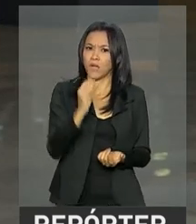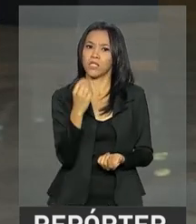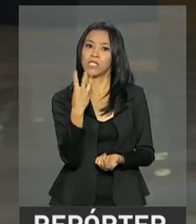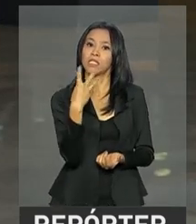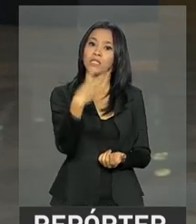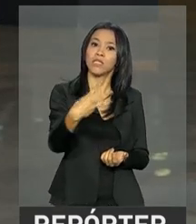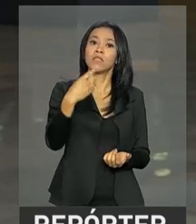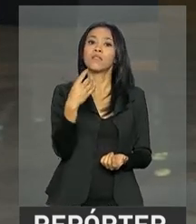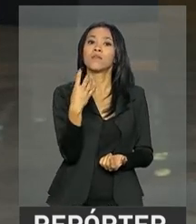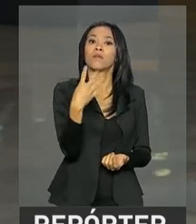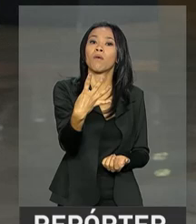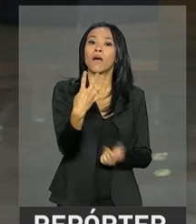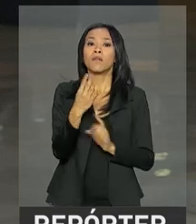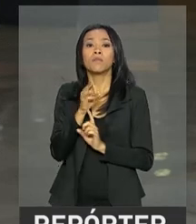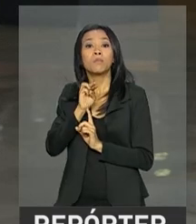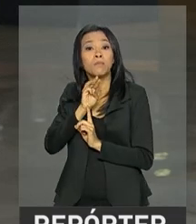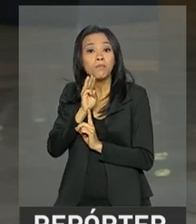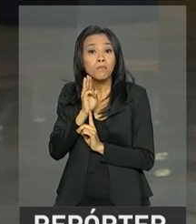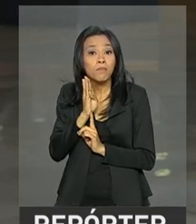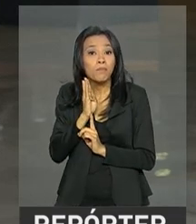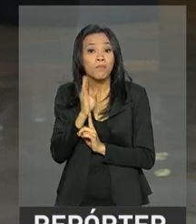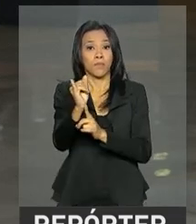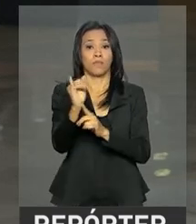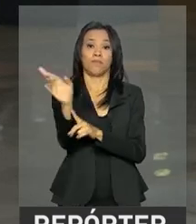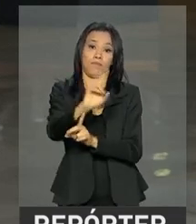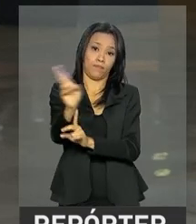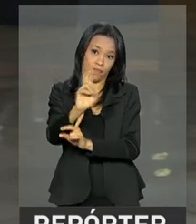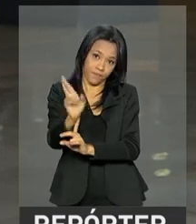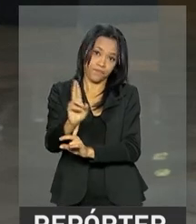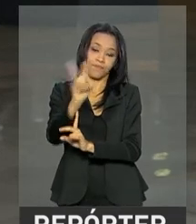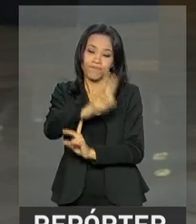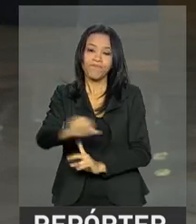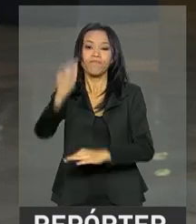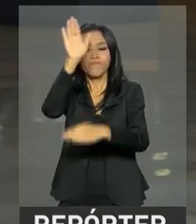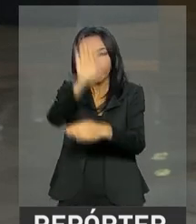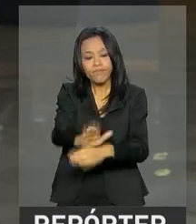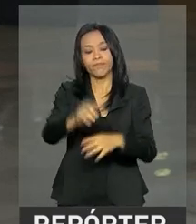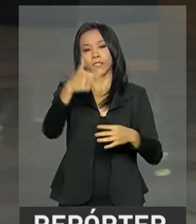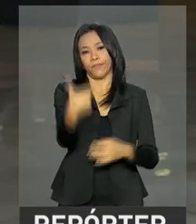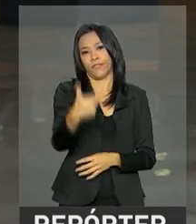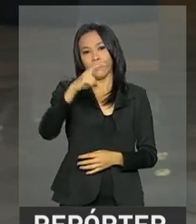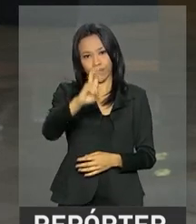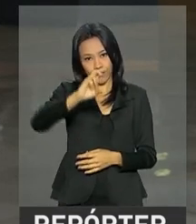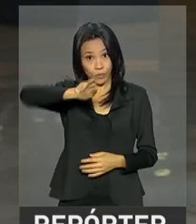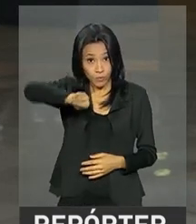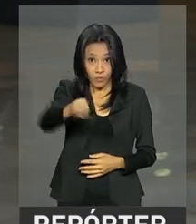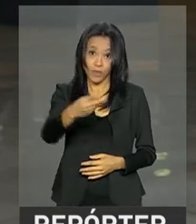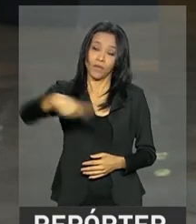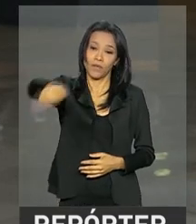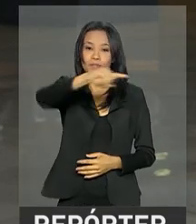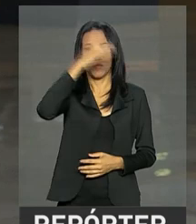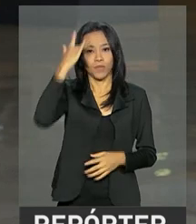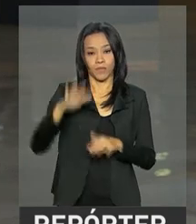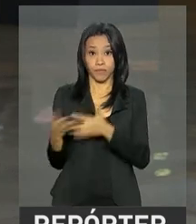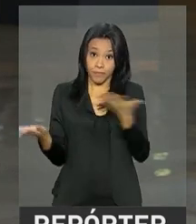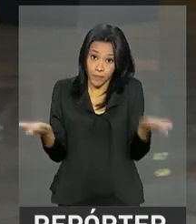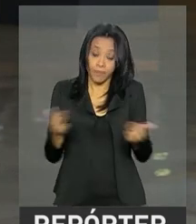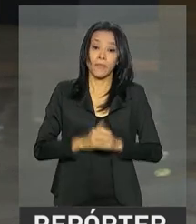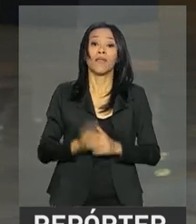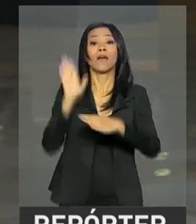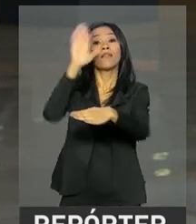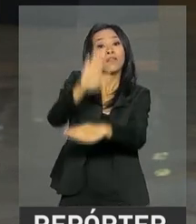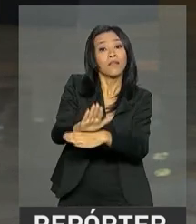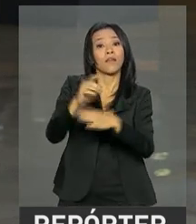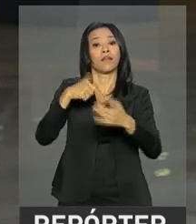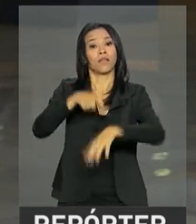34 bilhões de reais beneficiando cerca de 25 milhões de pessoas bom no período da tarde